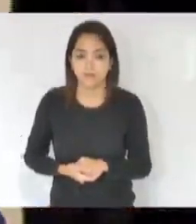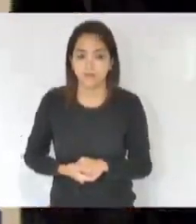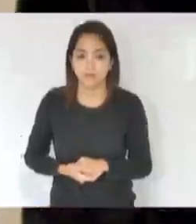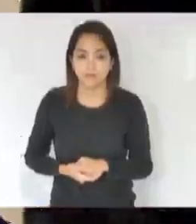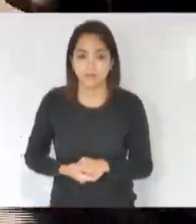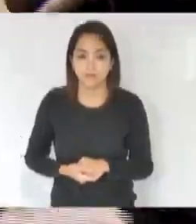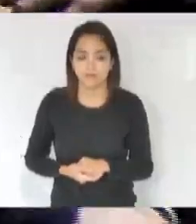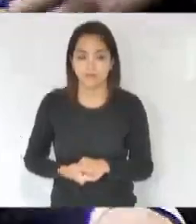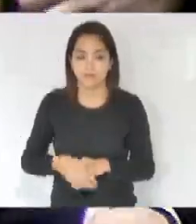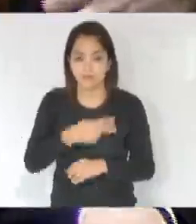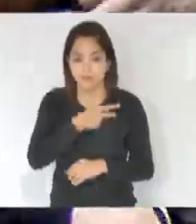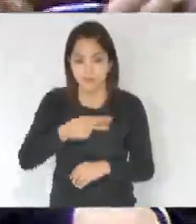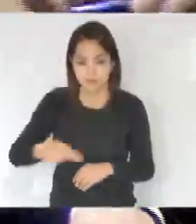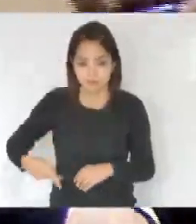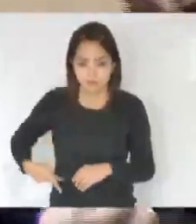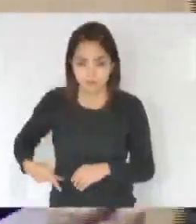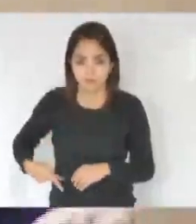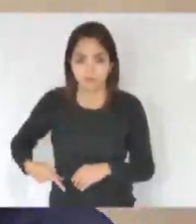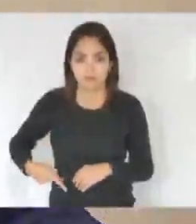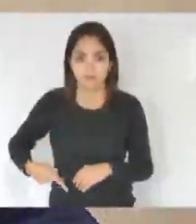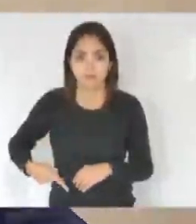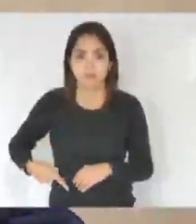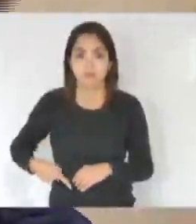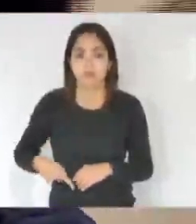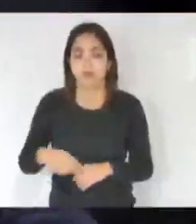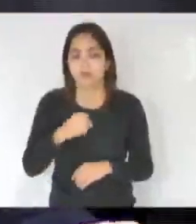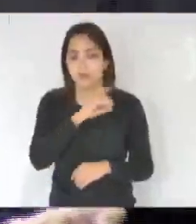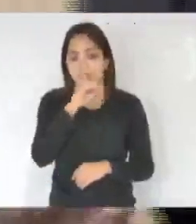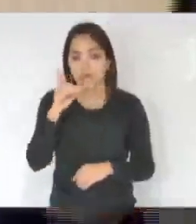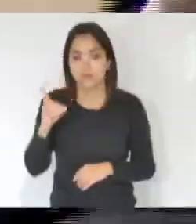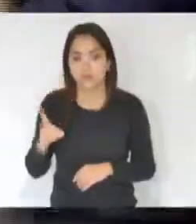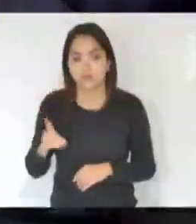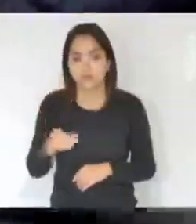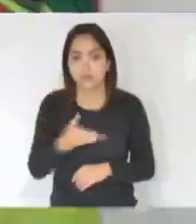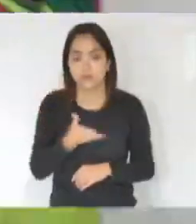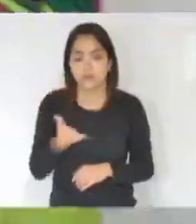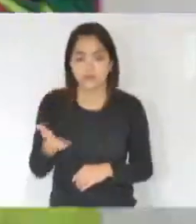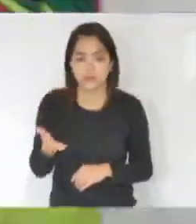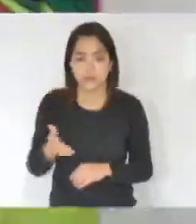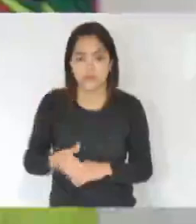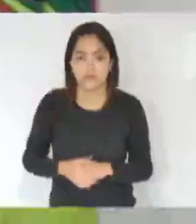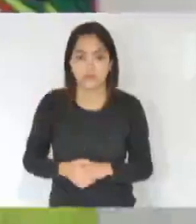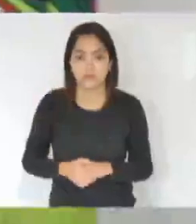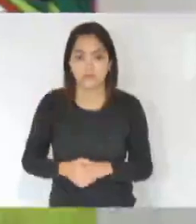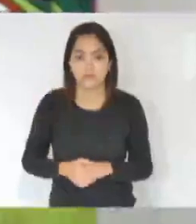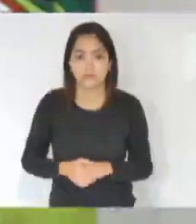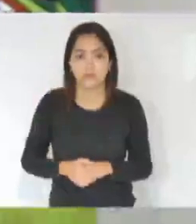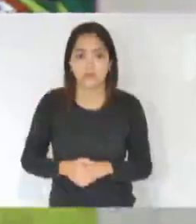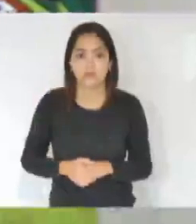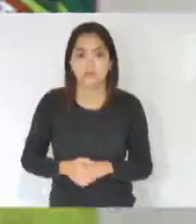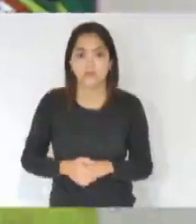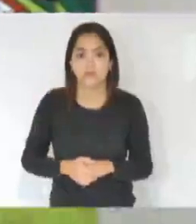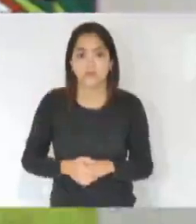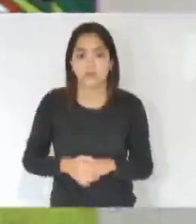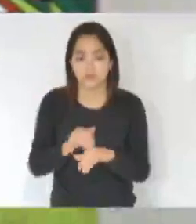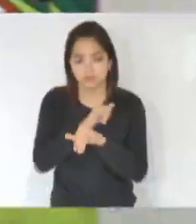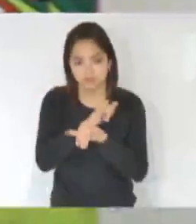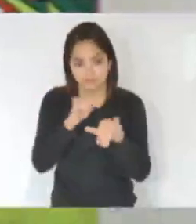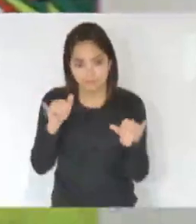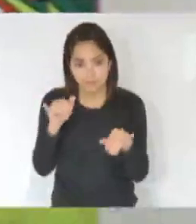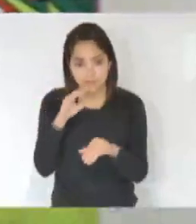Senhor presidente, nobres colegas, muito bom dia a todos e todas. Eu trago um breve informe